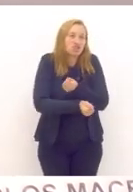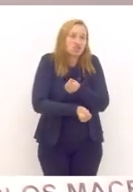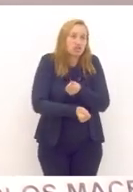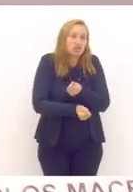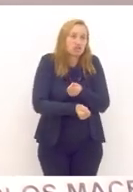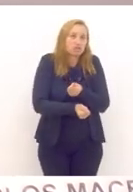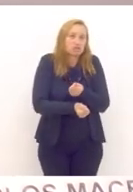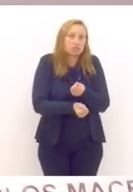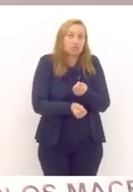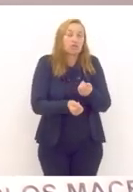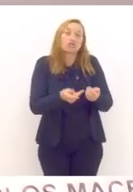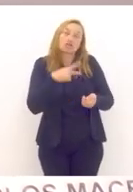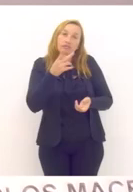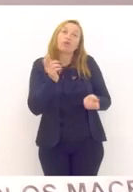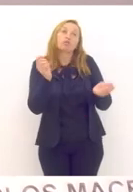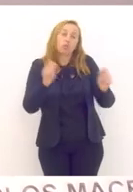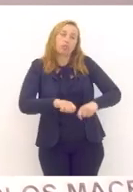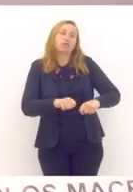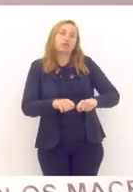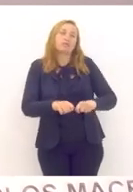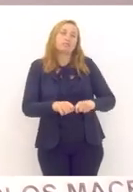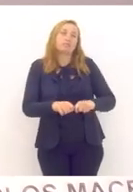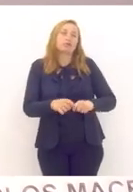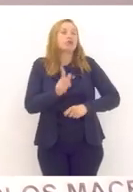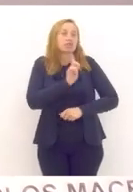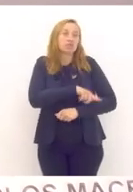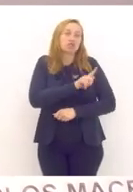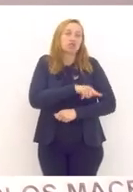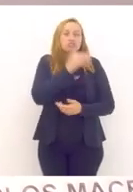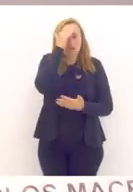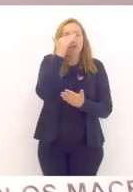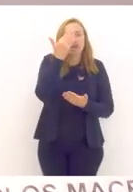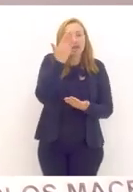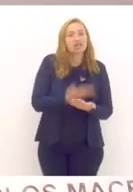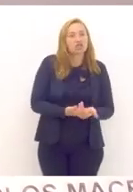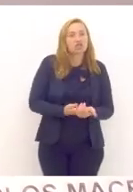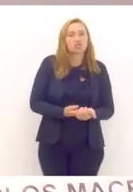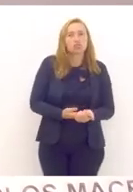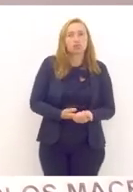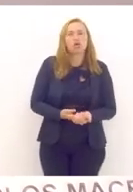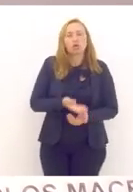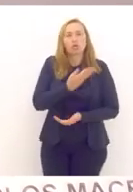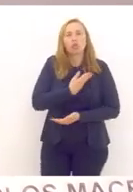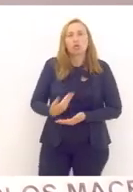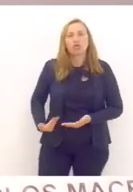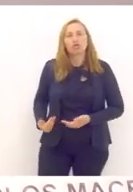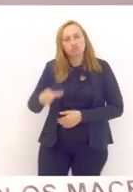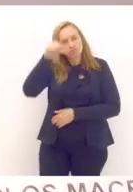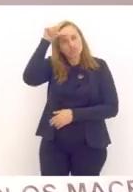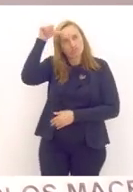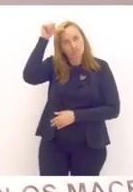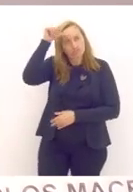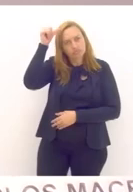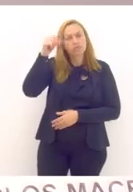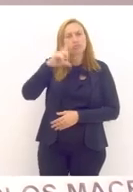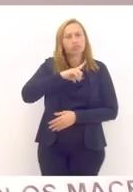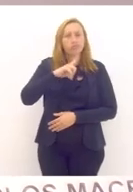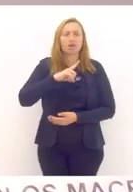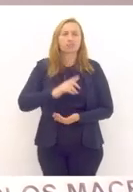gente está falando de competência da gestão, que acredito que o governo Cláudio Castro ele